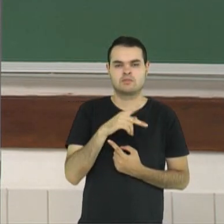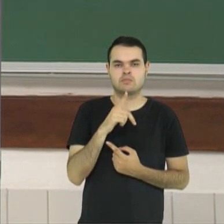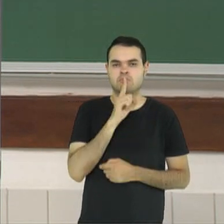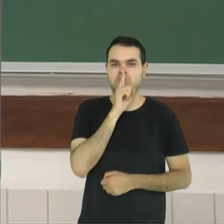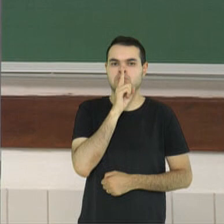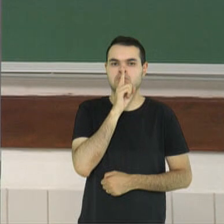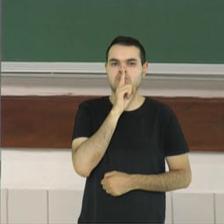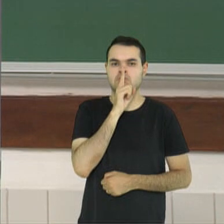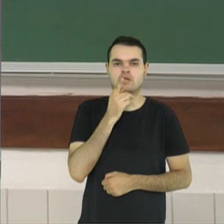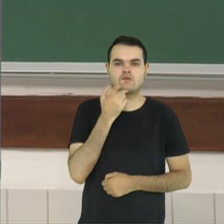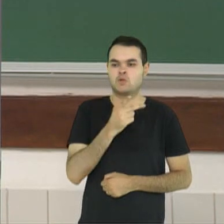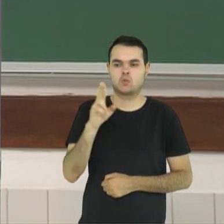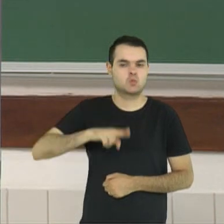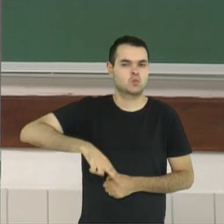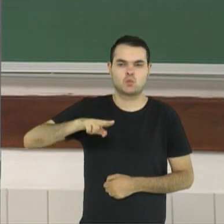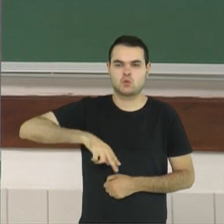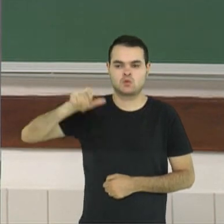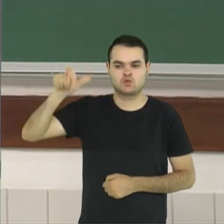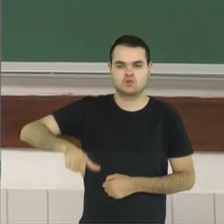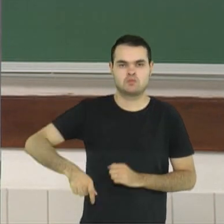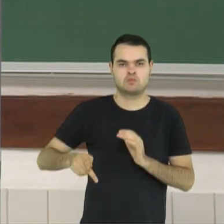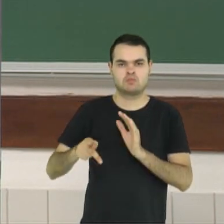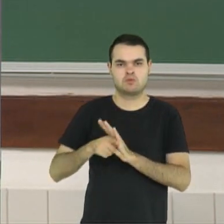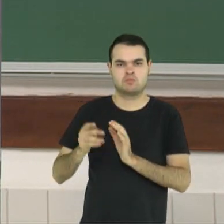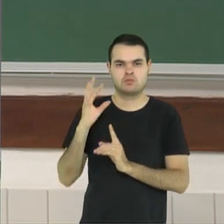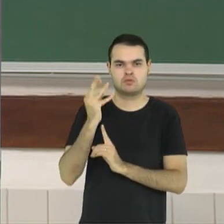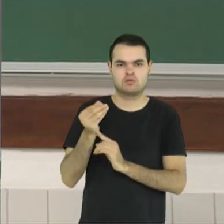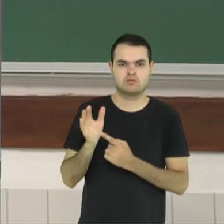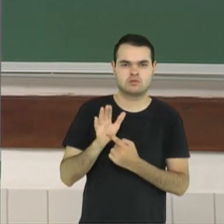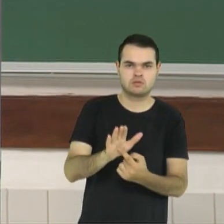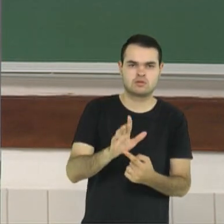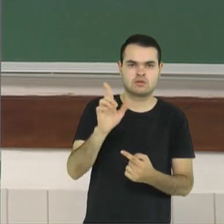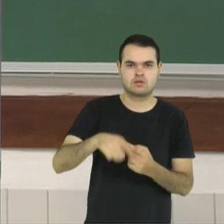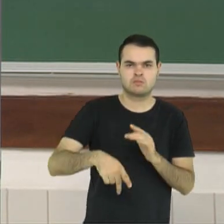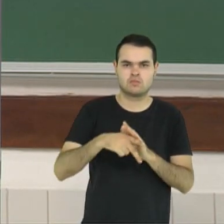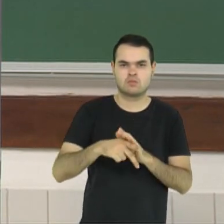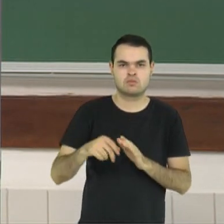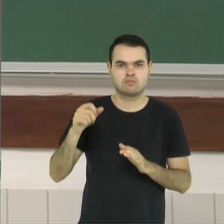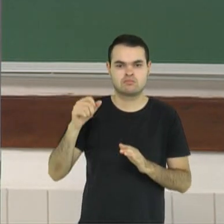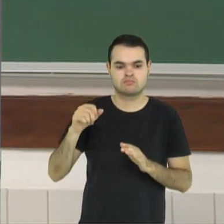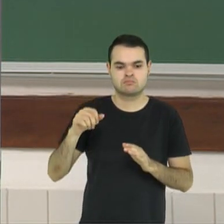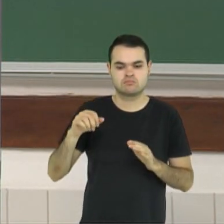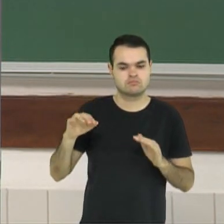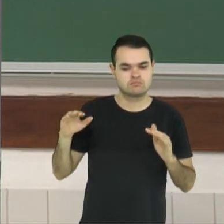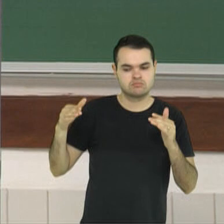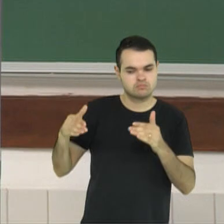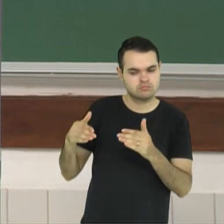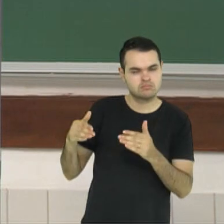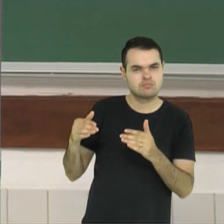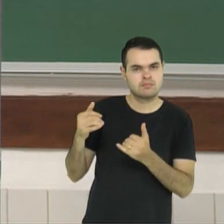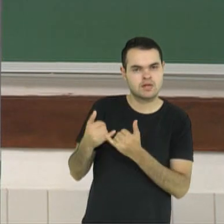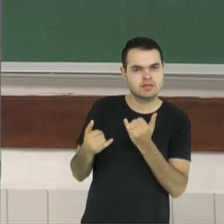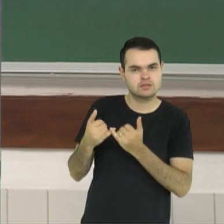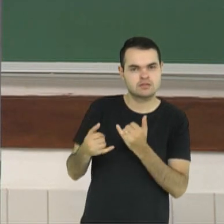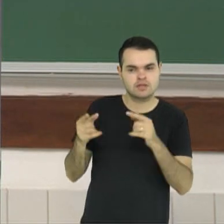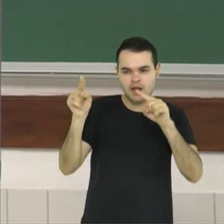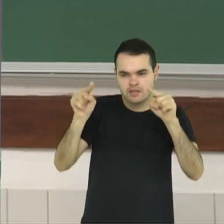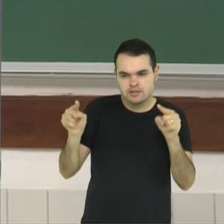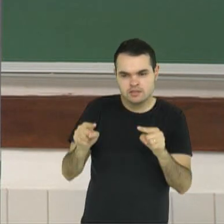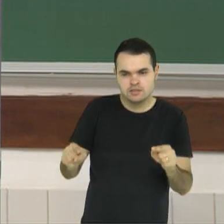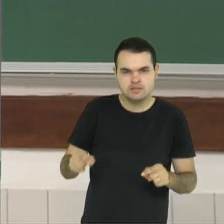ele nunca falou sobre essa obra. O que nós temos de interpretação? Que são as linhas femininas de uma pessoa, de uma mulher, as linhas femininas. Existia